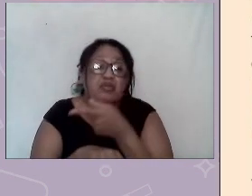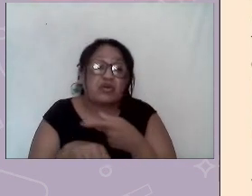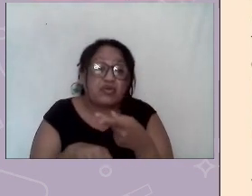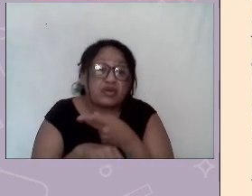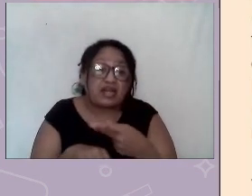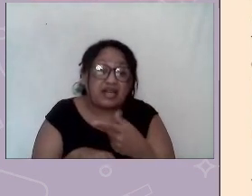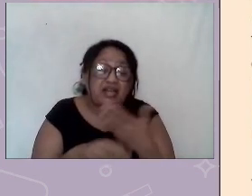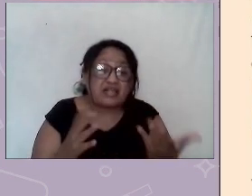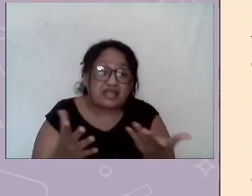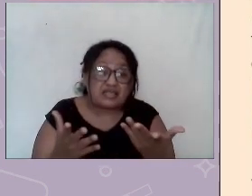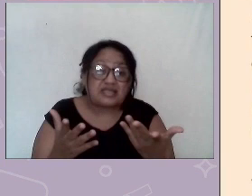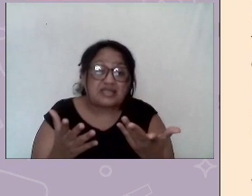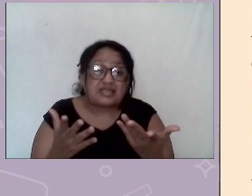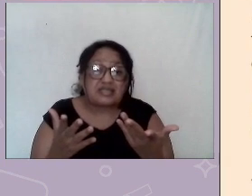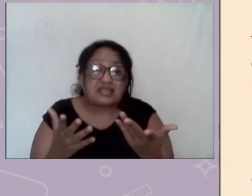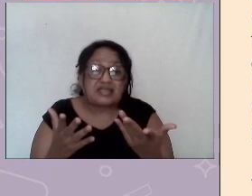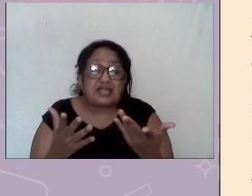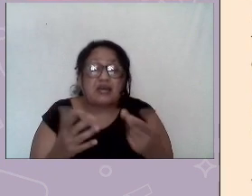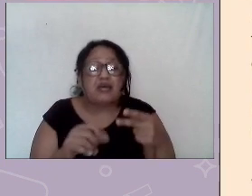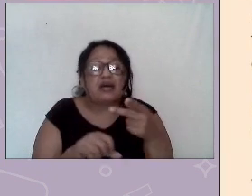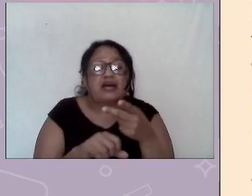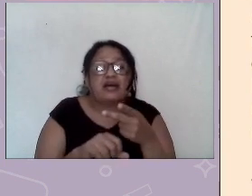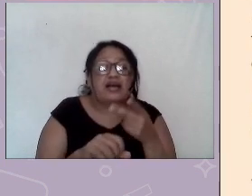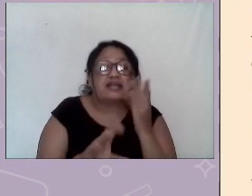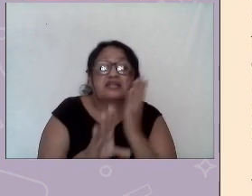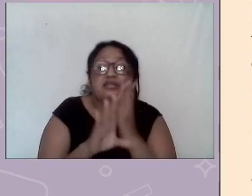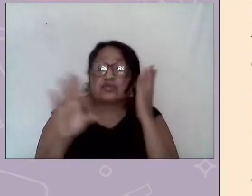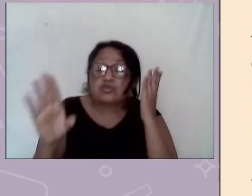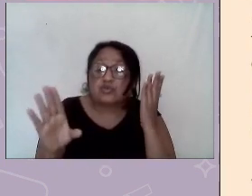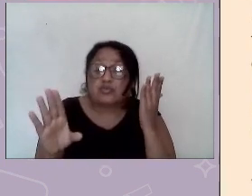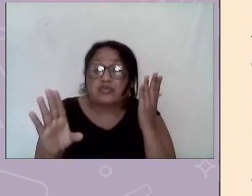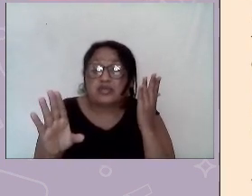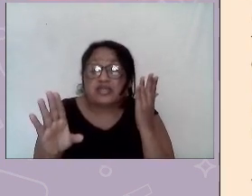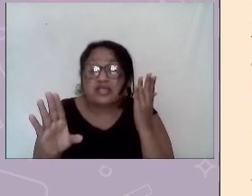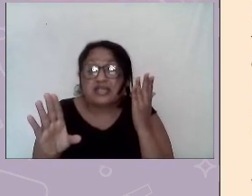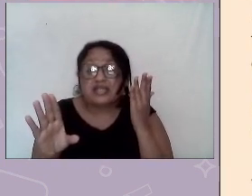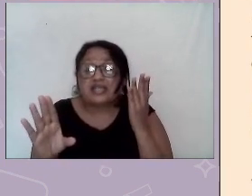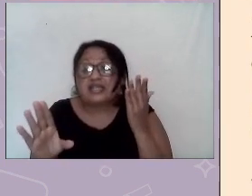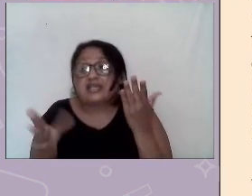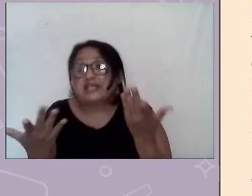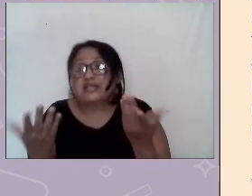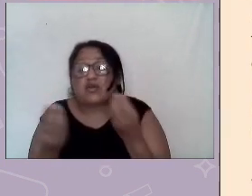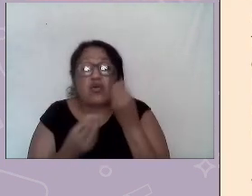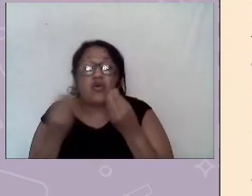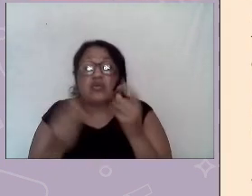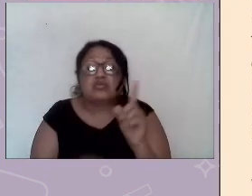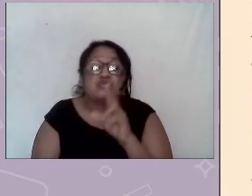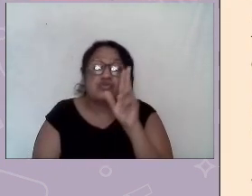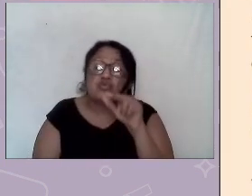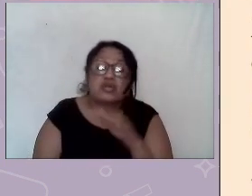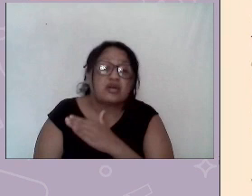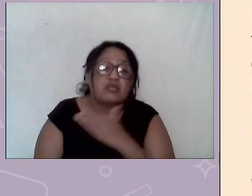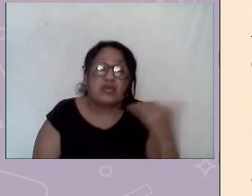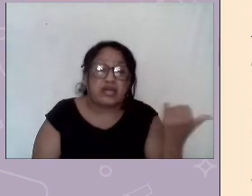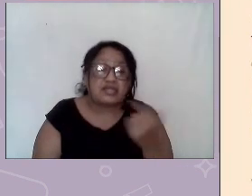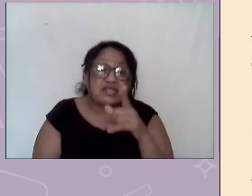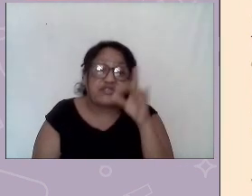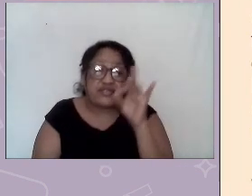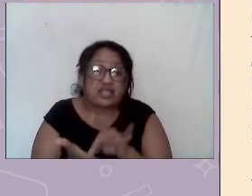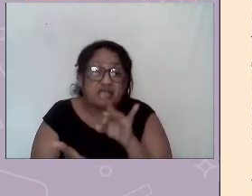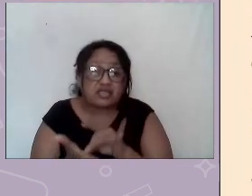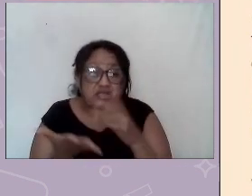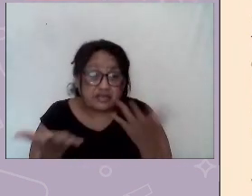insensitamente a busca da imortalidade então essa também é verdadeira essa é verdadeira